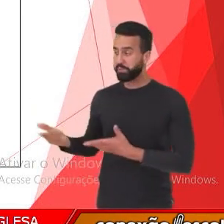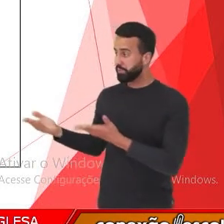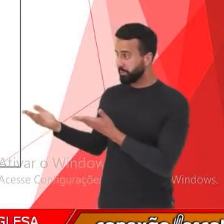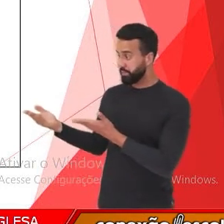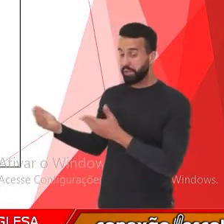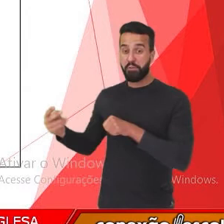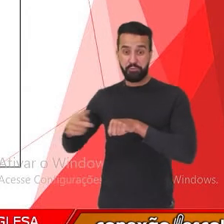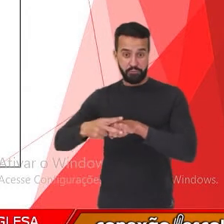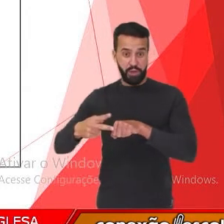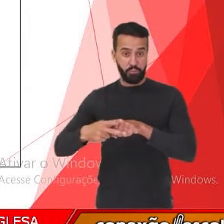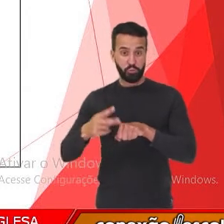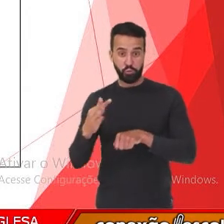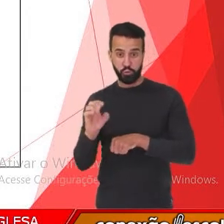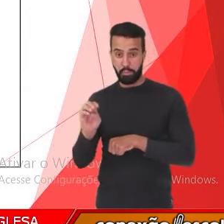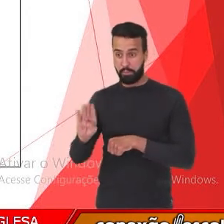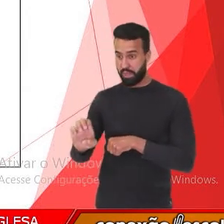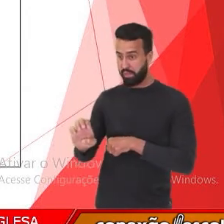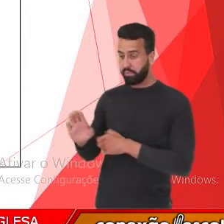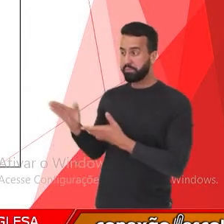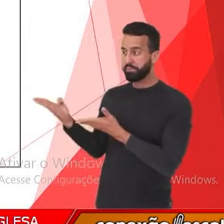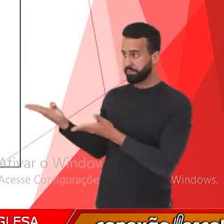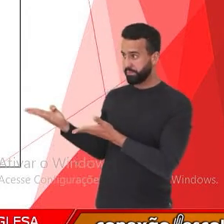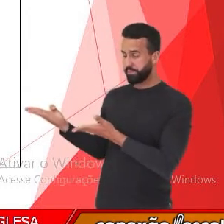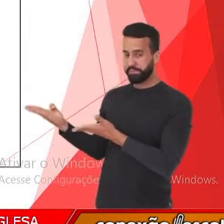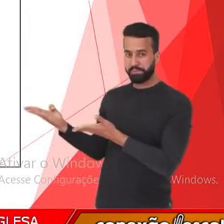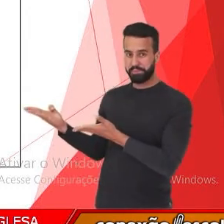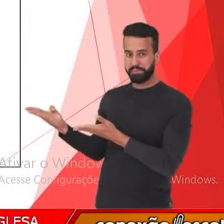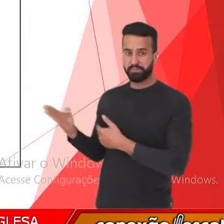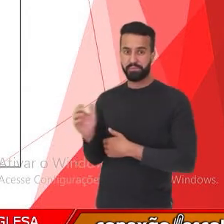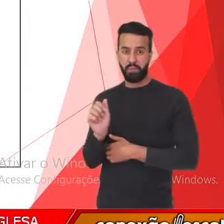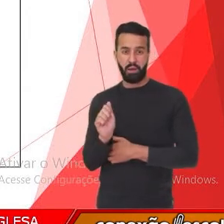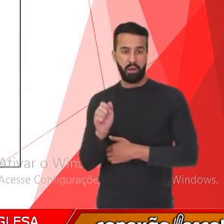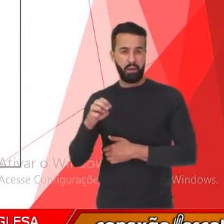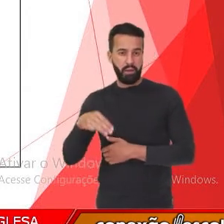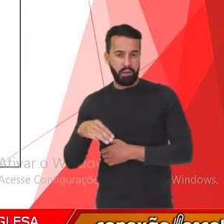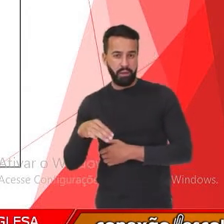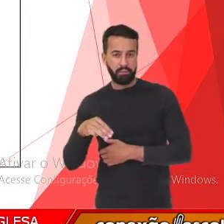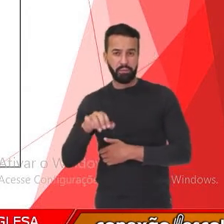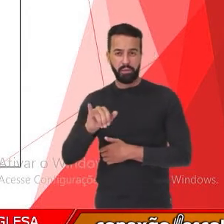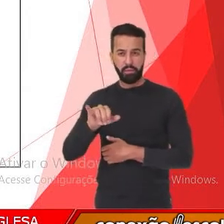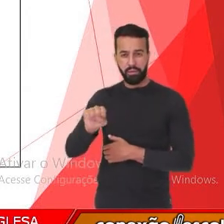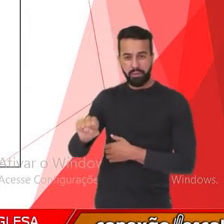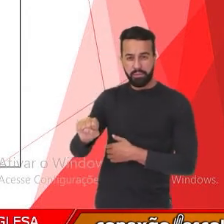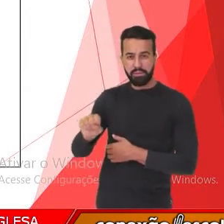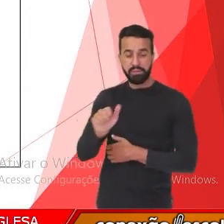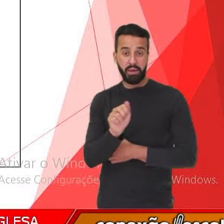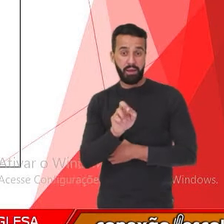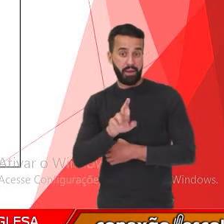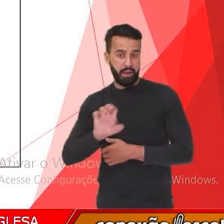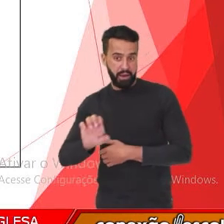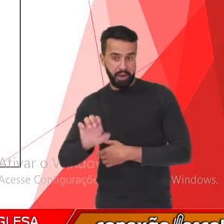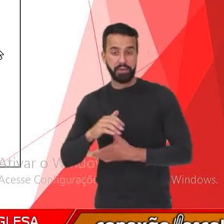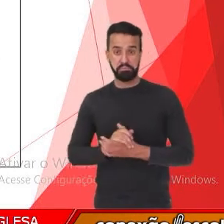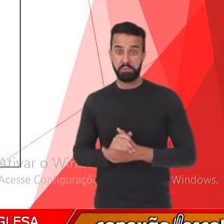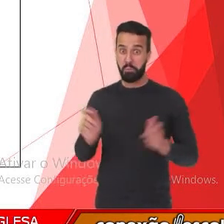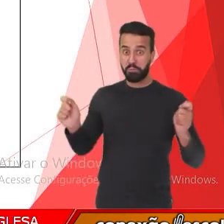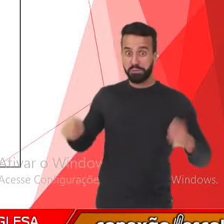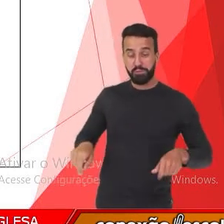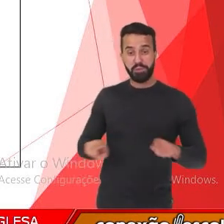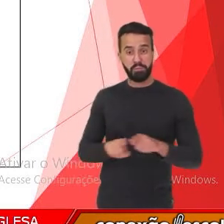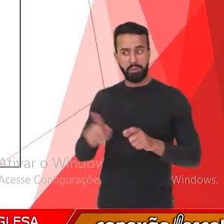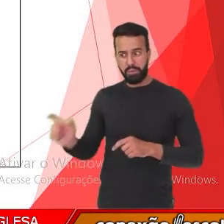be específico, né? Seja o am, ou is, ou are. E nós usamos também o going